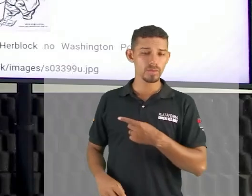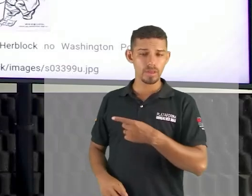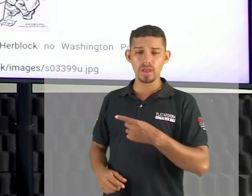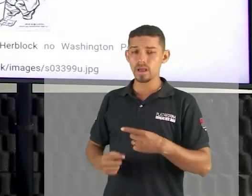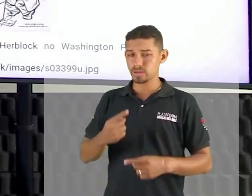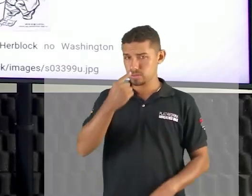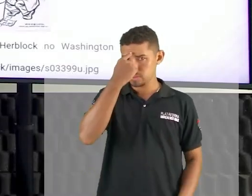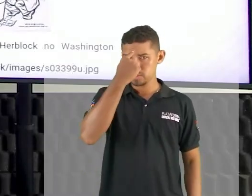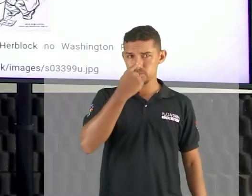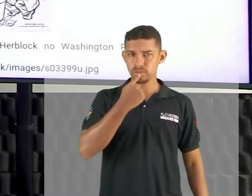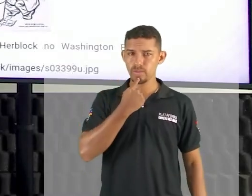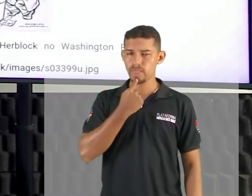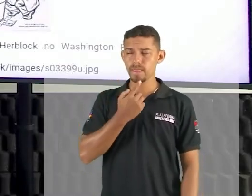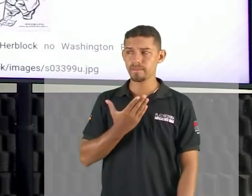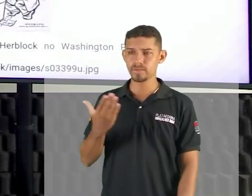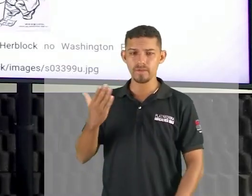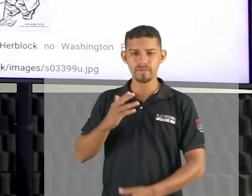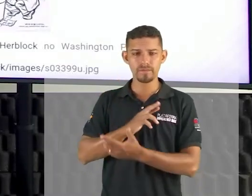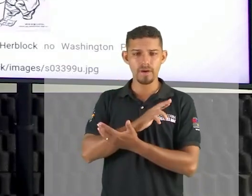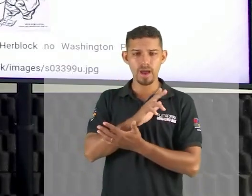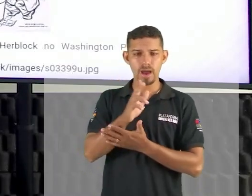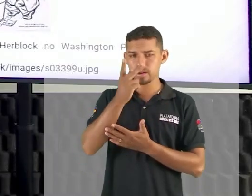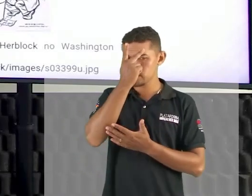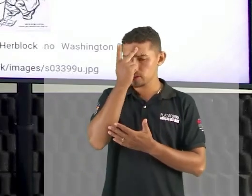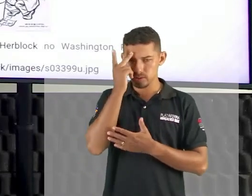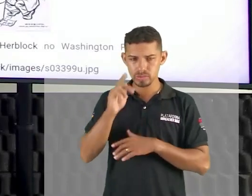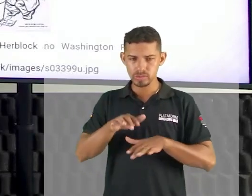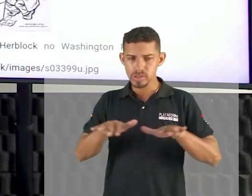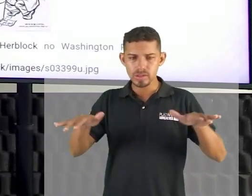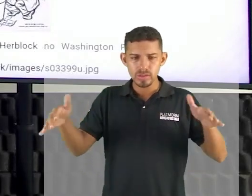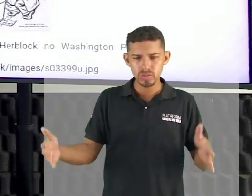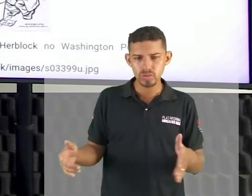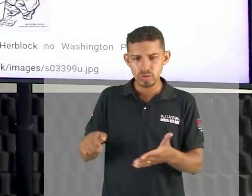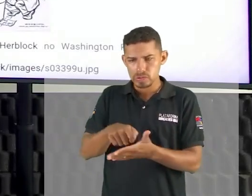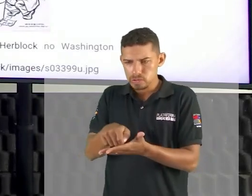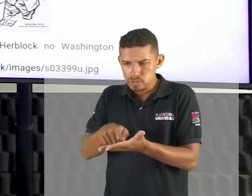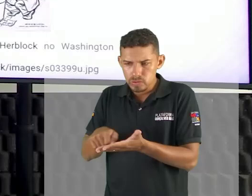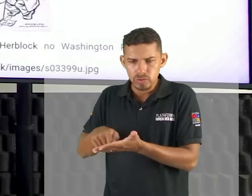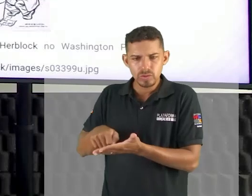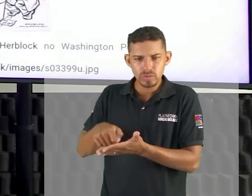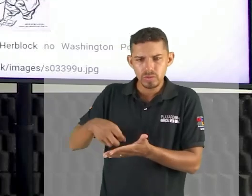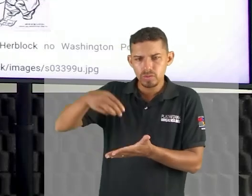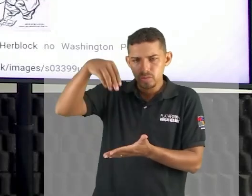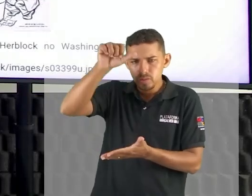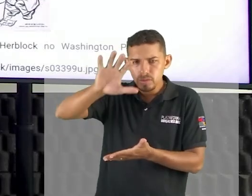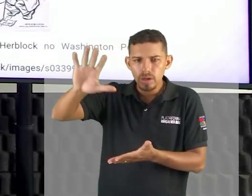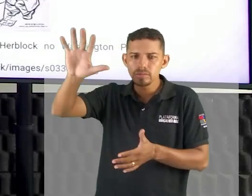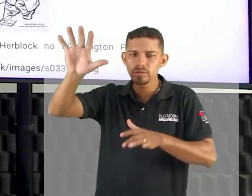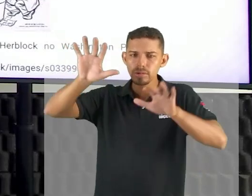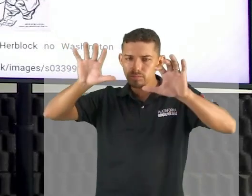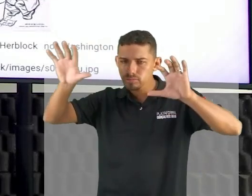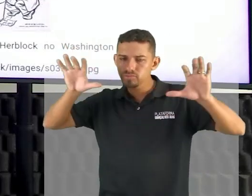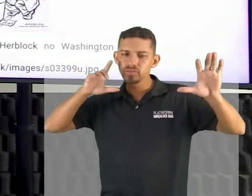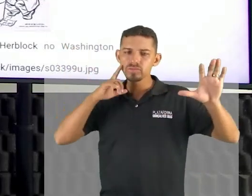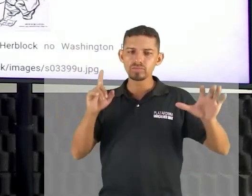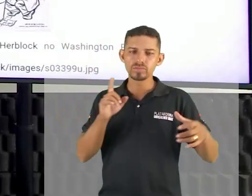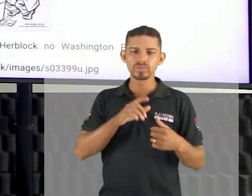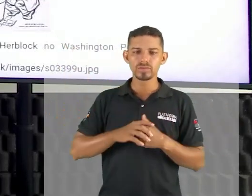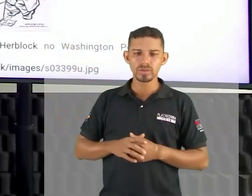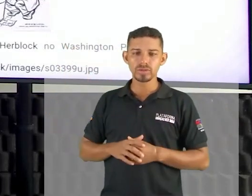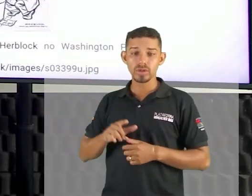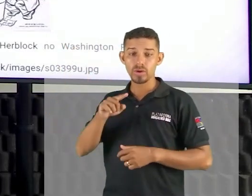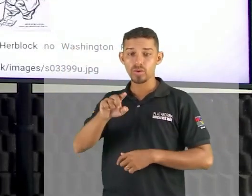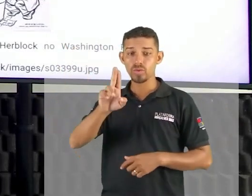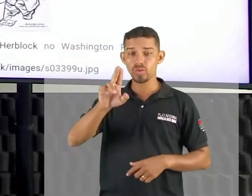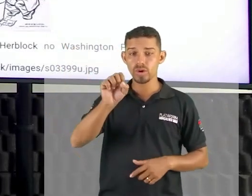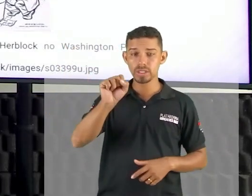ela tem uma série de pessoas tentando fazer, né, ali um mapa onde aparece, né, a sigla da União